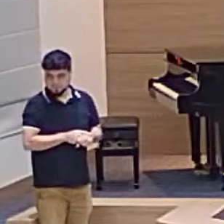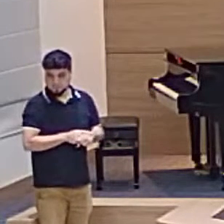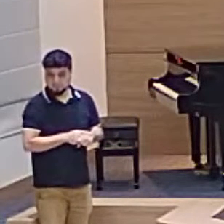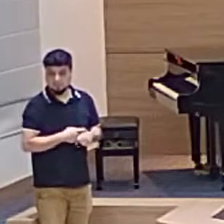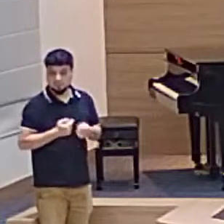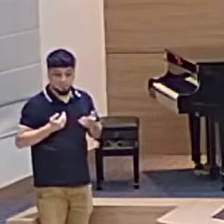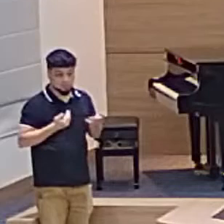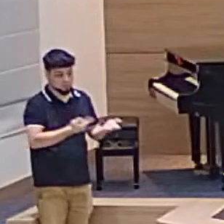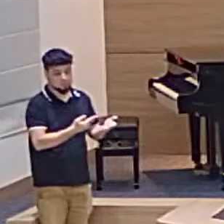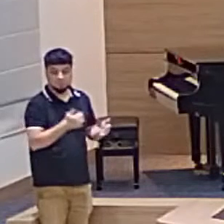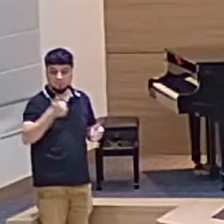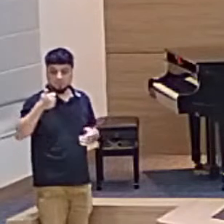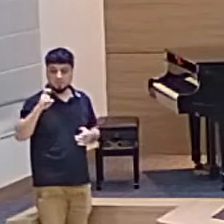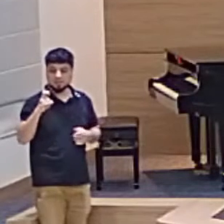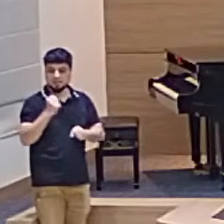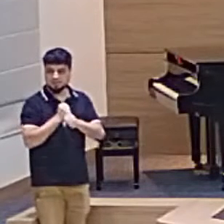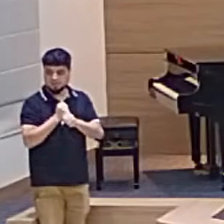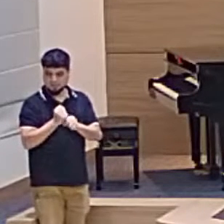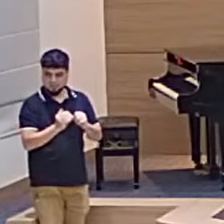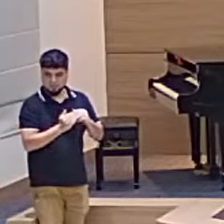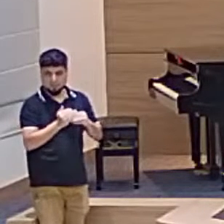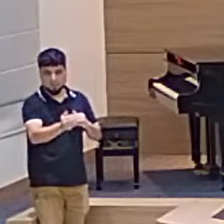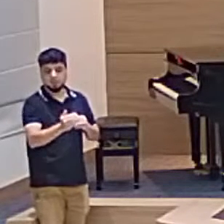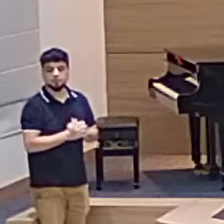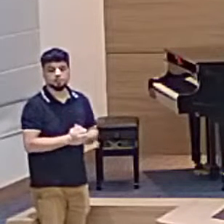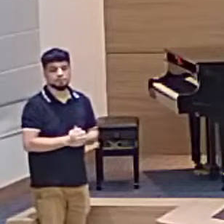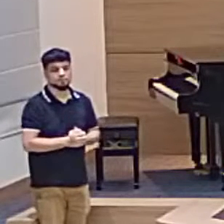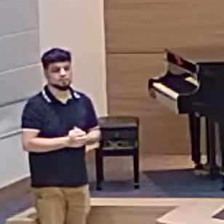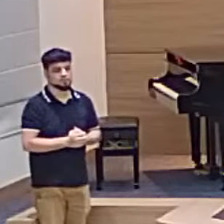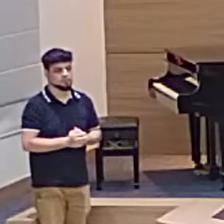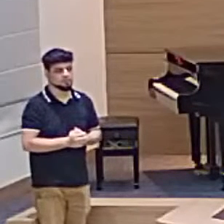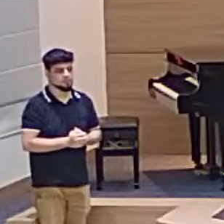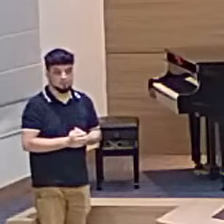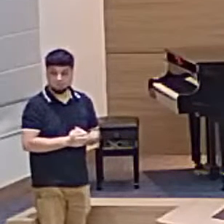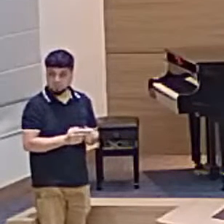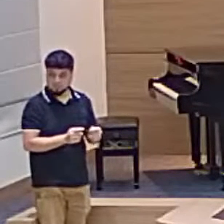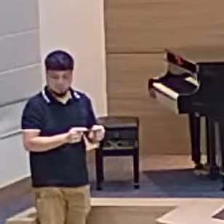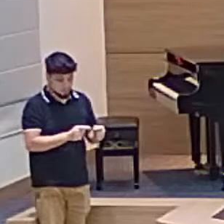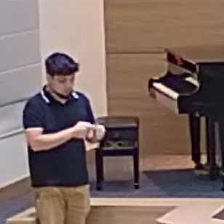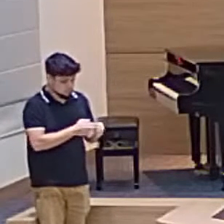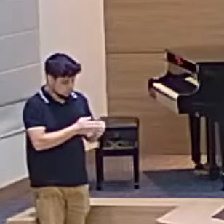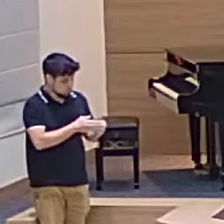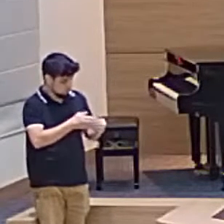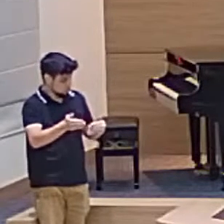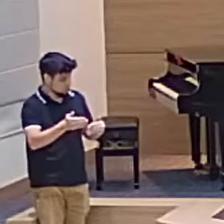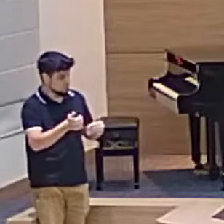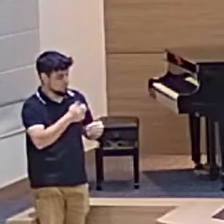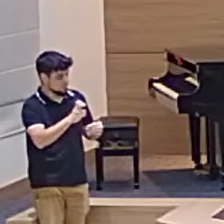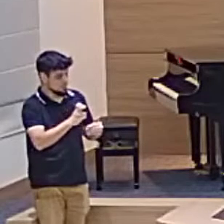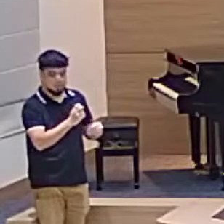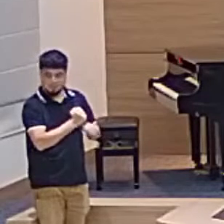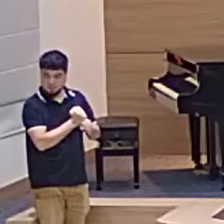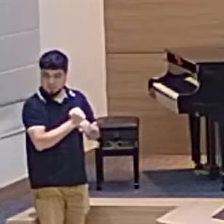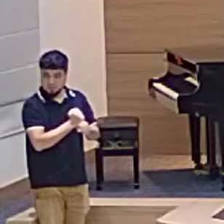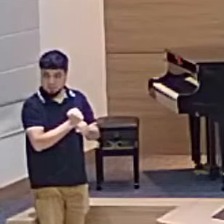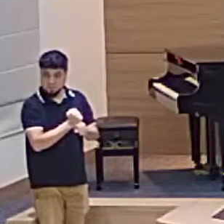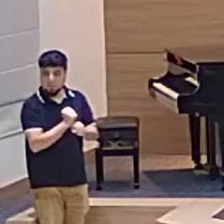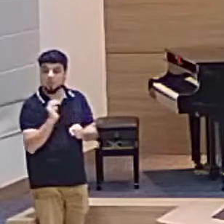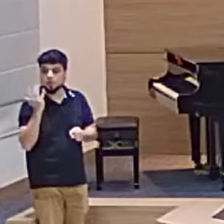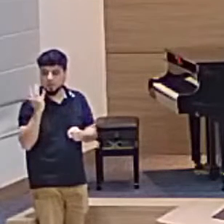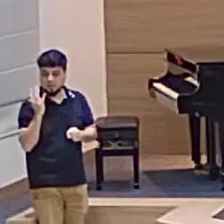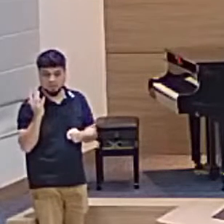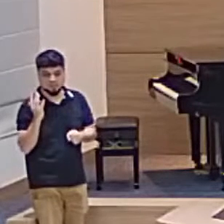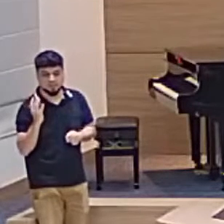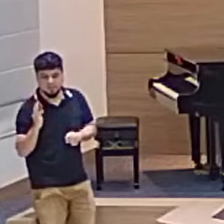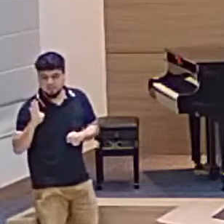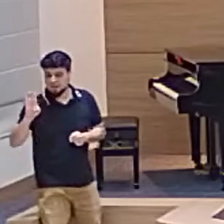15 anos de vida não no ato contínuo o que acontece é que os babilônicos vai até a terra